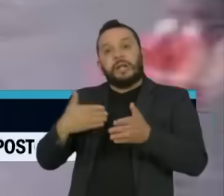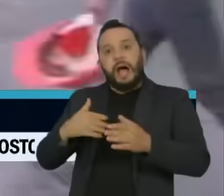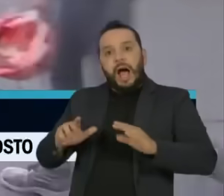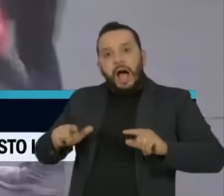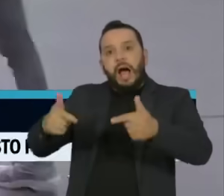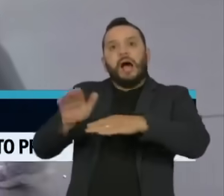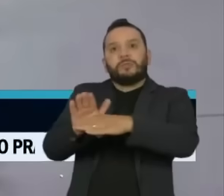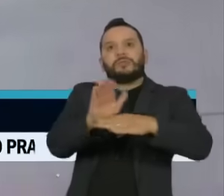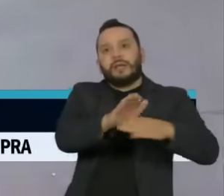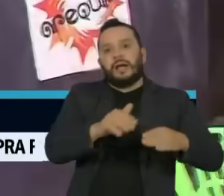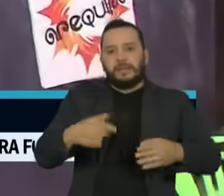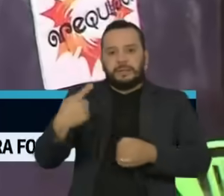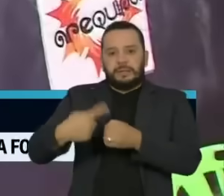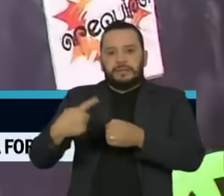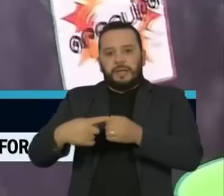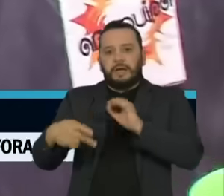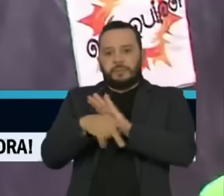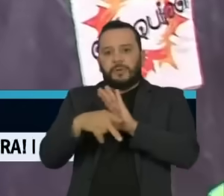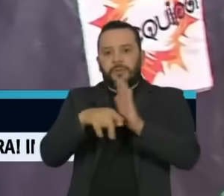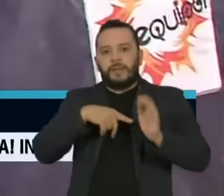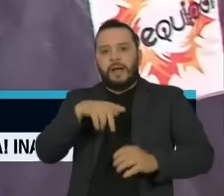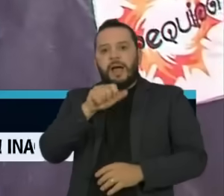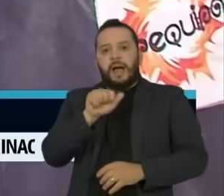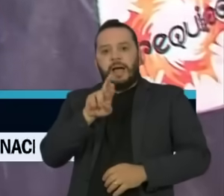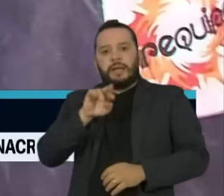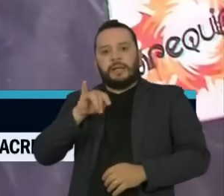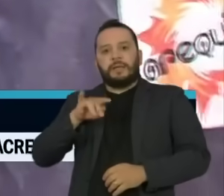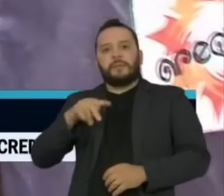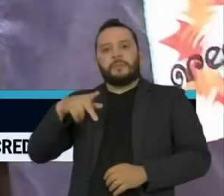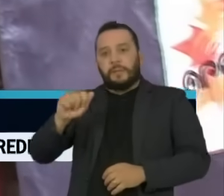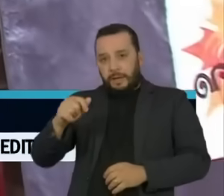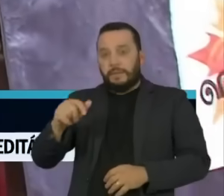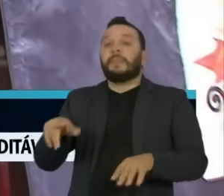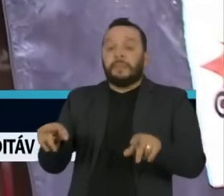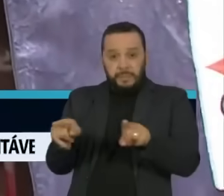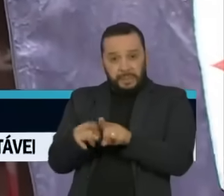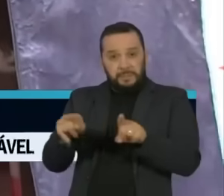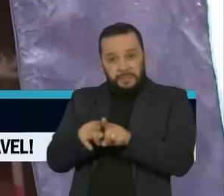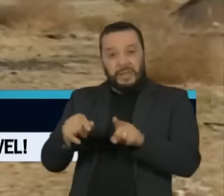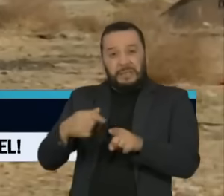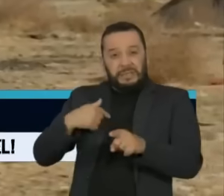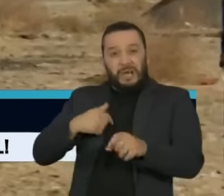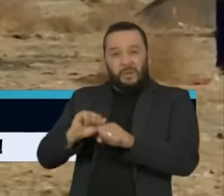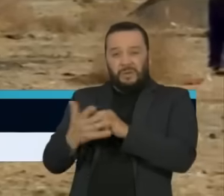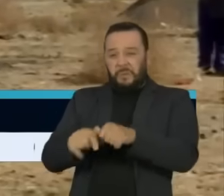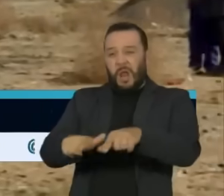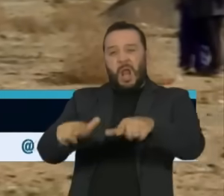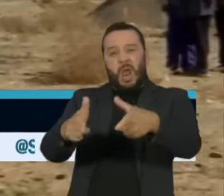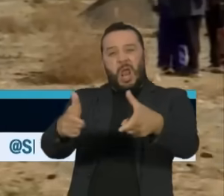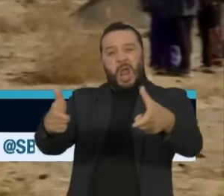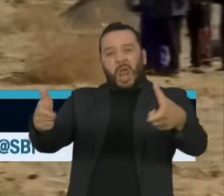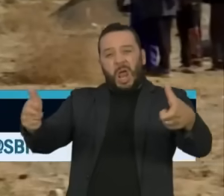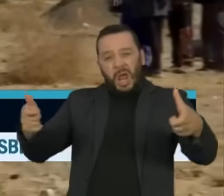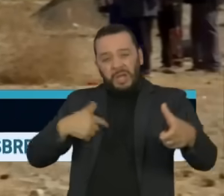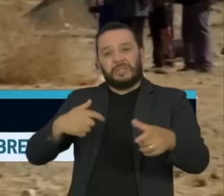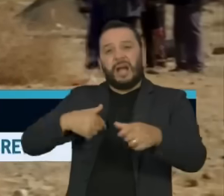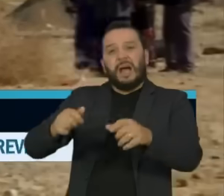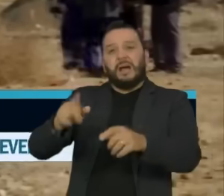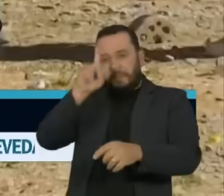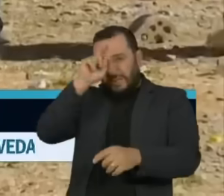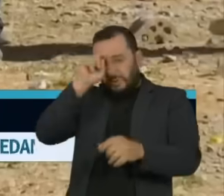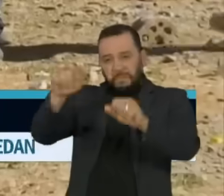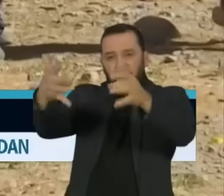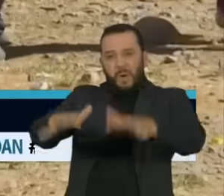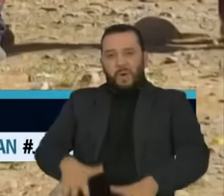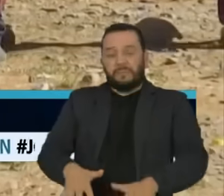tornou o epicentro da Covid-19 no país e o sistema de saúde local entrou em colapso. A situação também é grave na